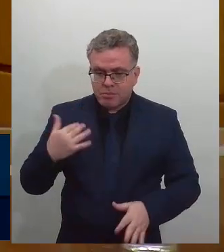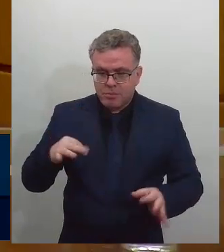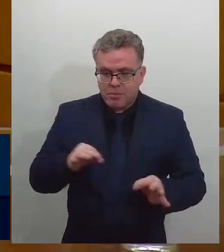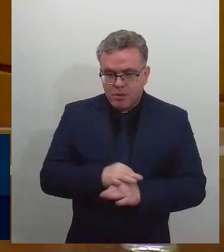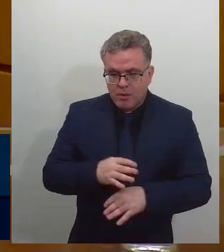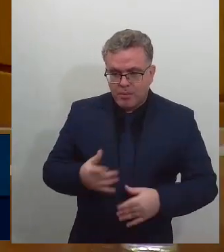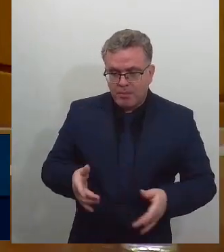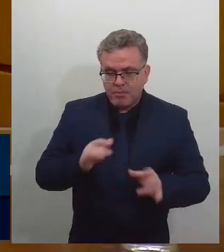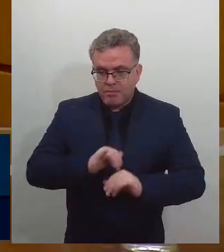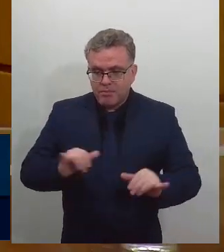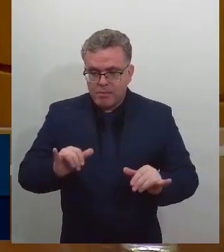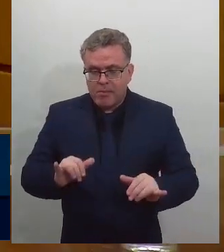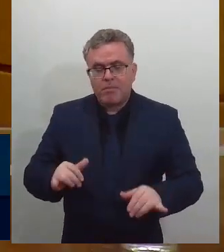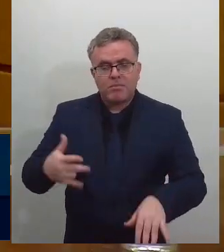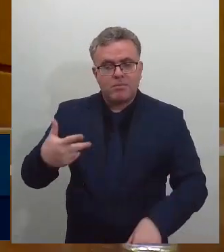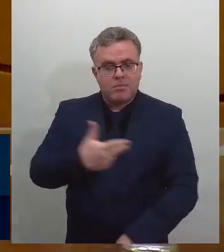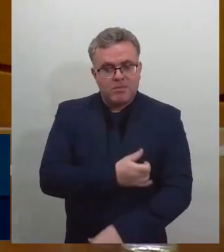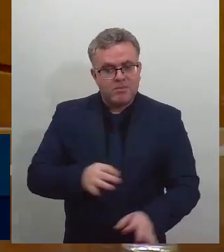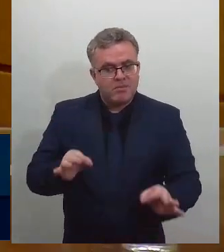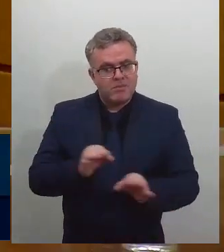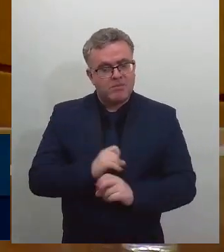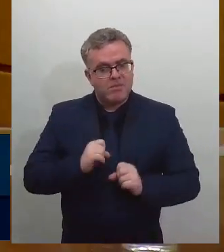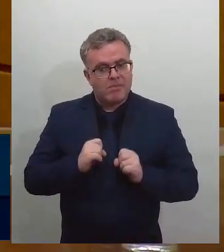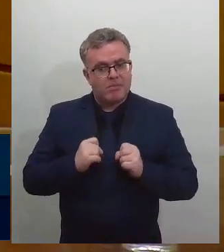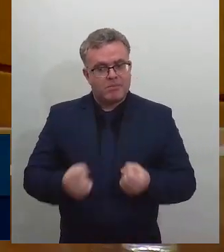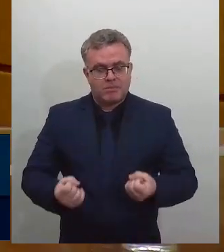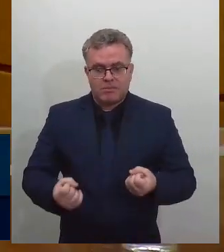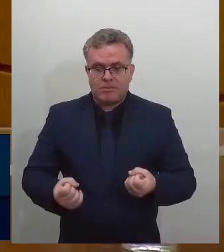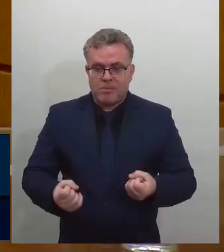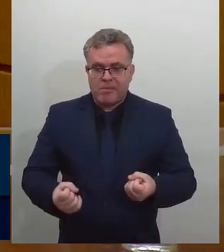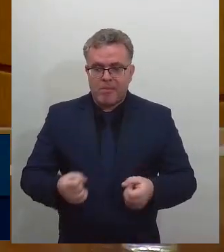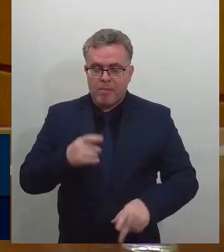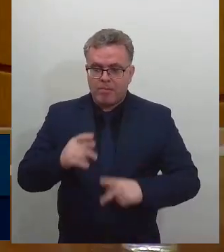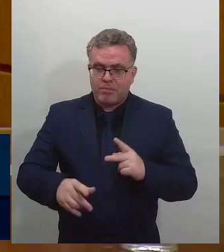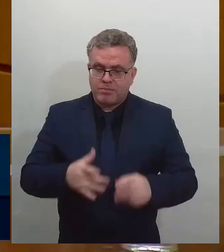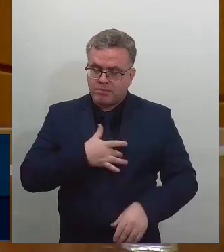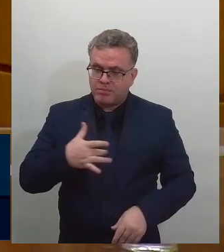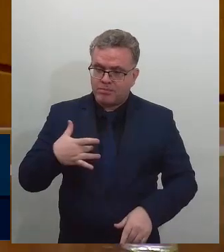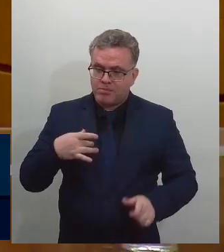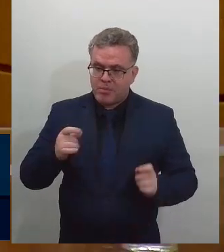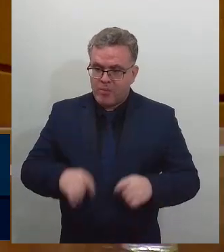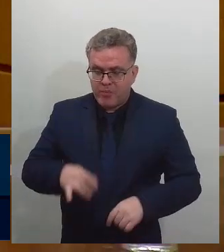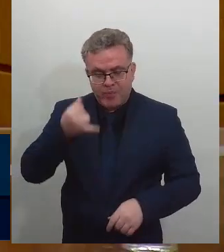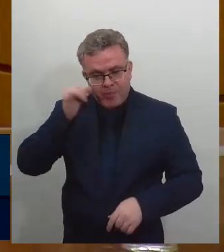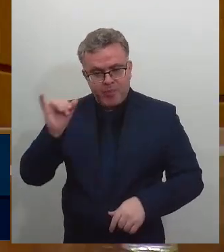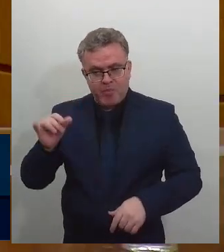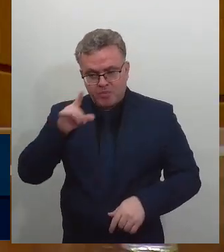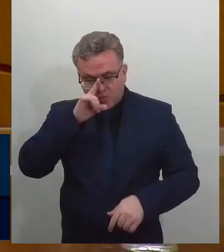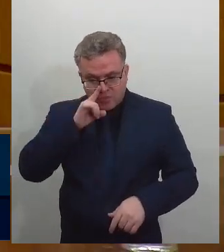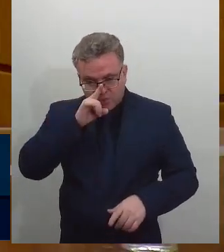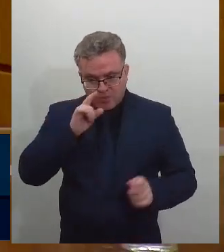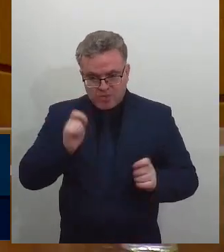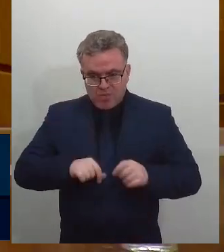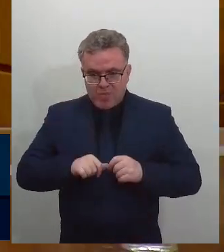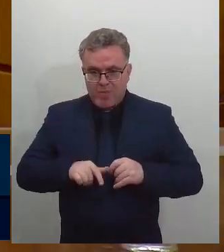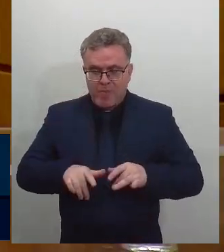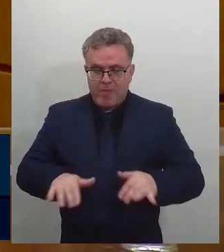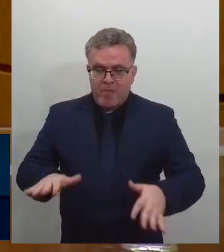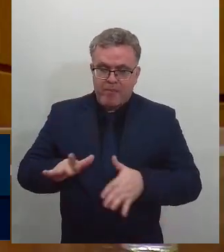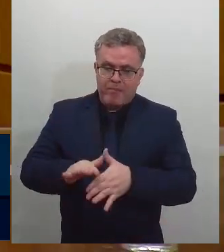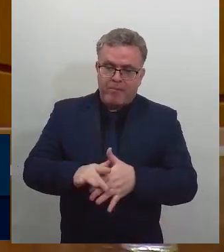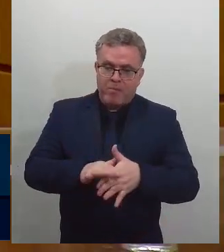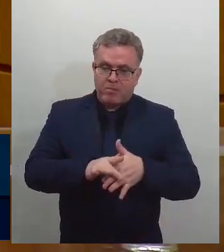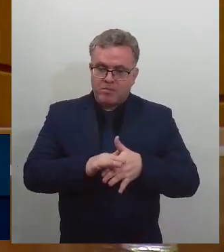essencial para o fortalecimento da saúde pública e para a redução de riscos de propagação de doenças infecciosas no nosso